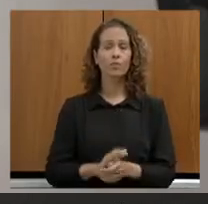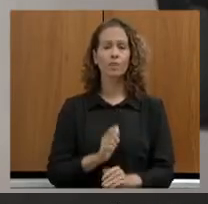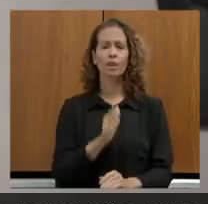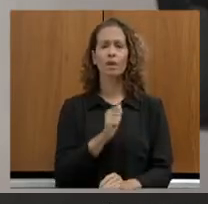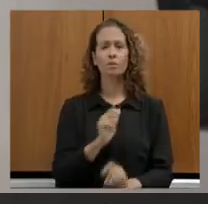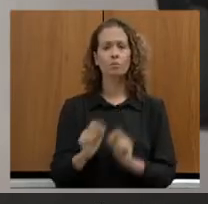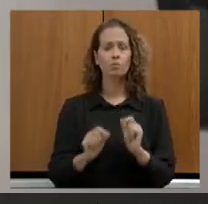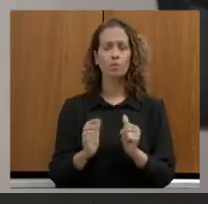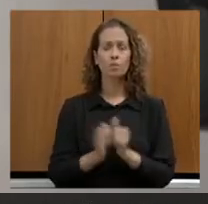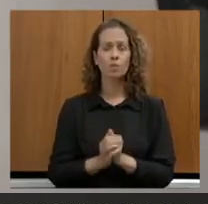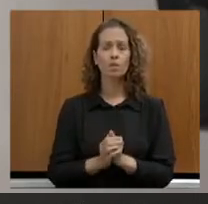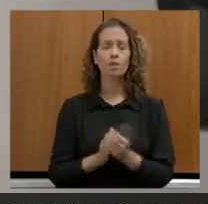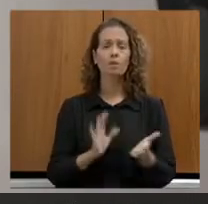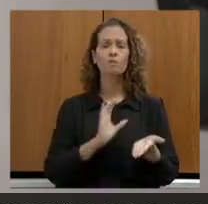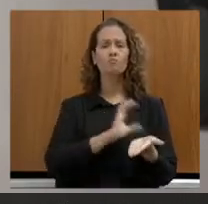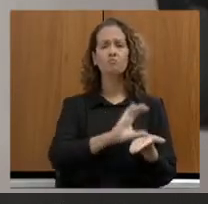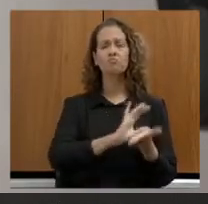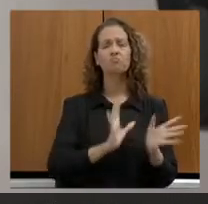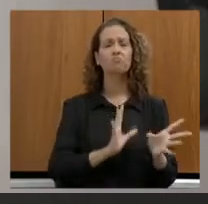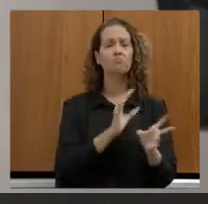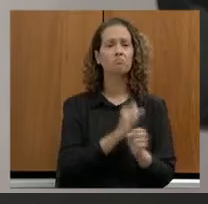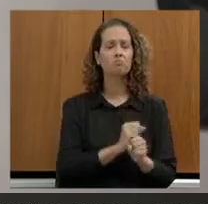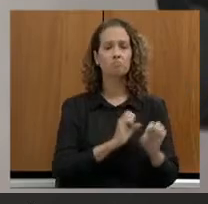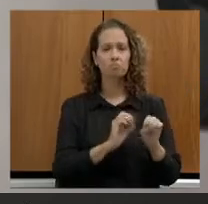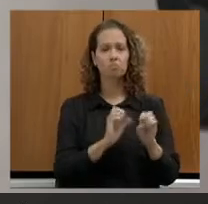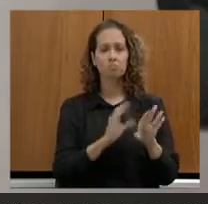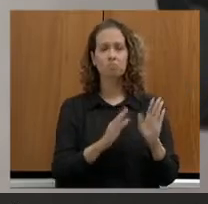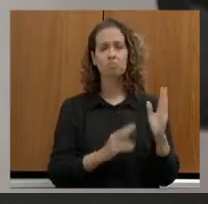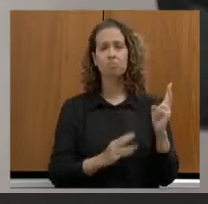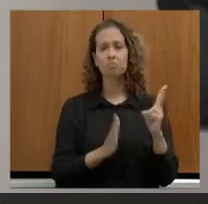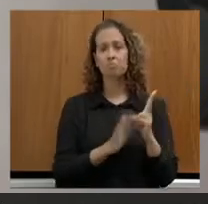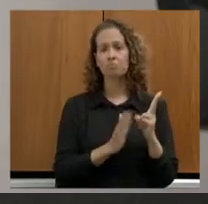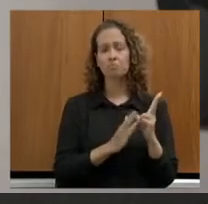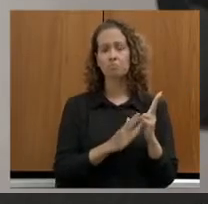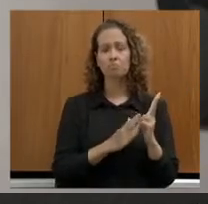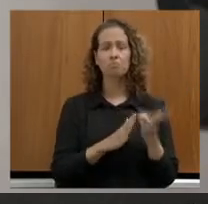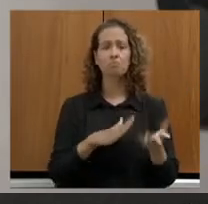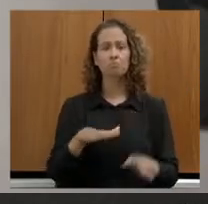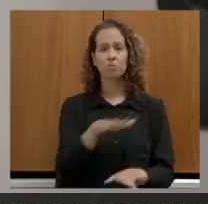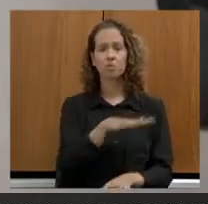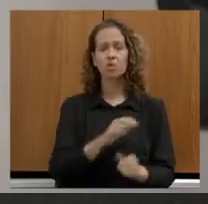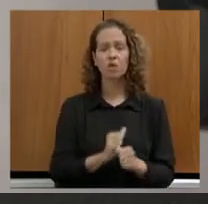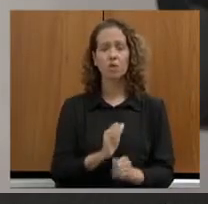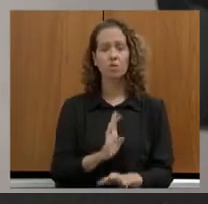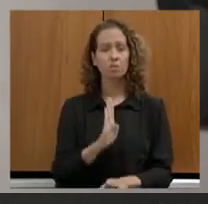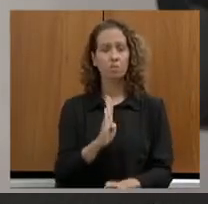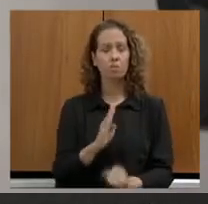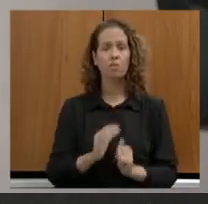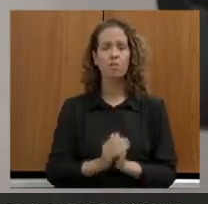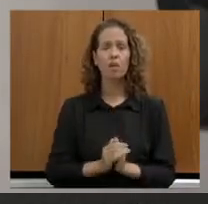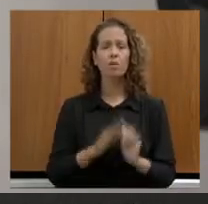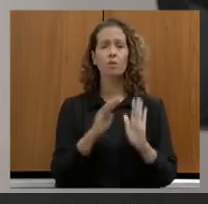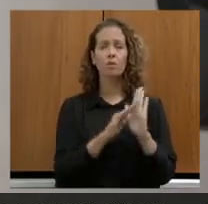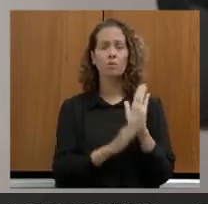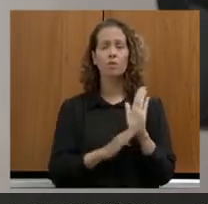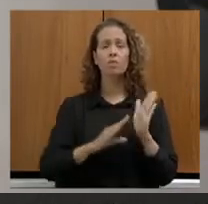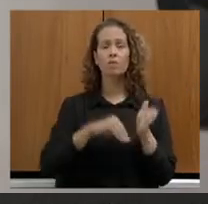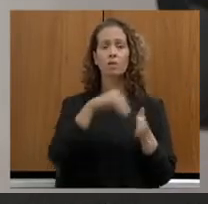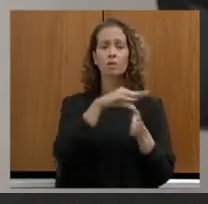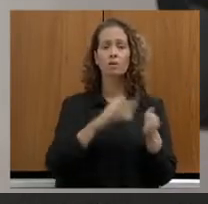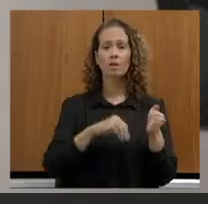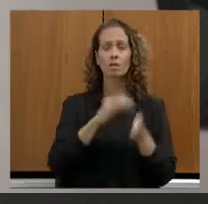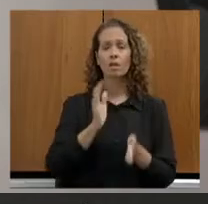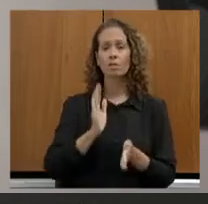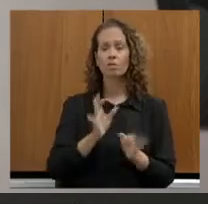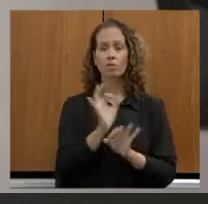qual o volume total de investimentos previstos para a educação escolar indígena em todas as suas dimensões B qual o cronograma e calendário